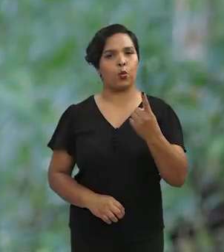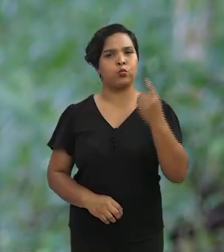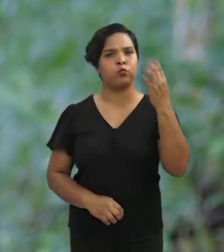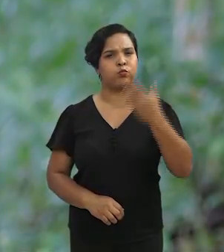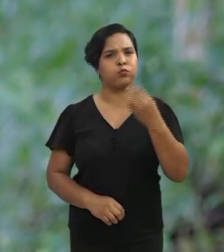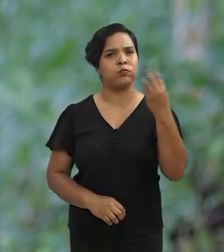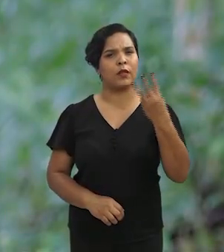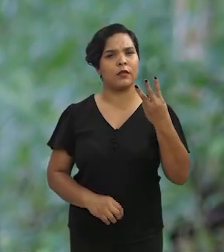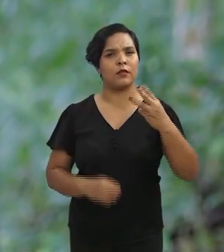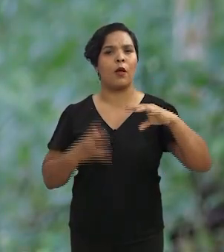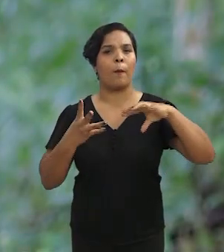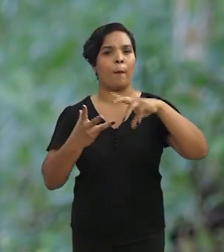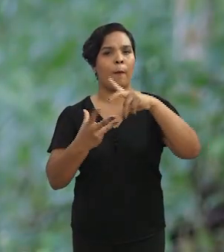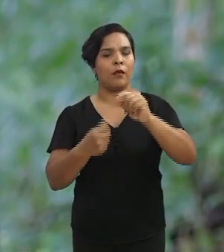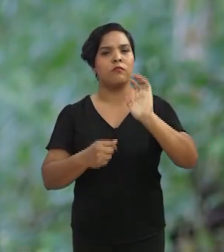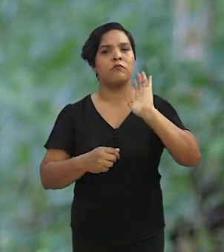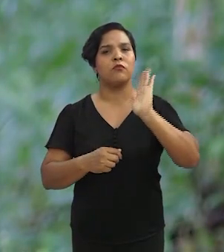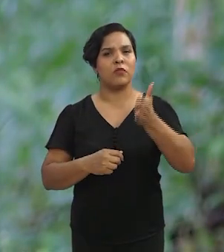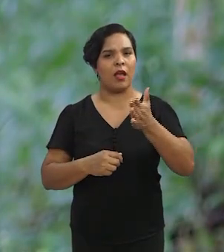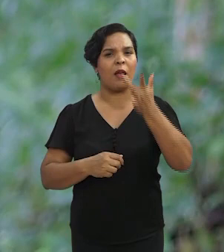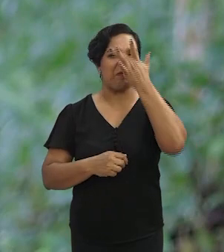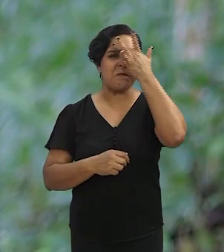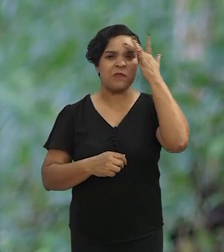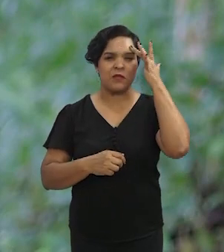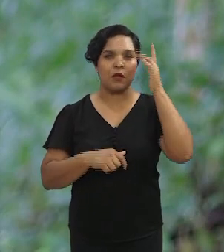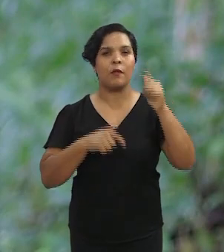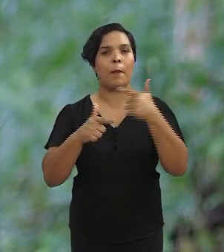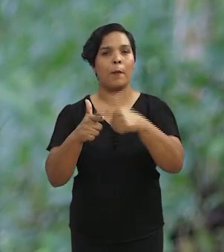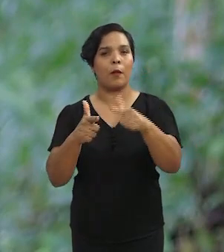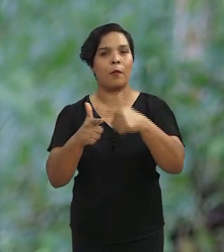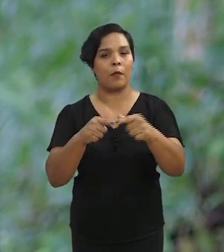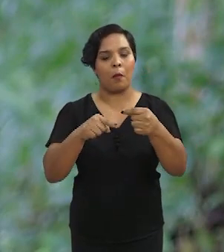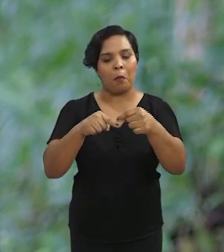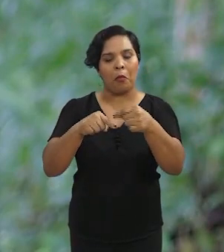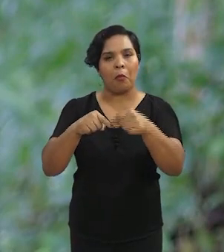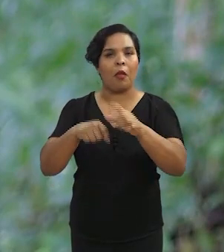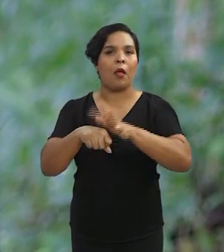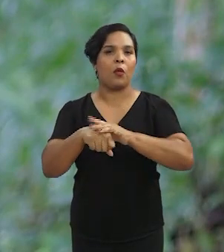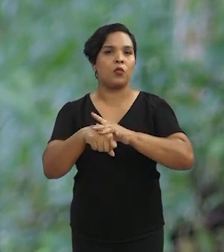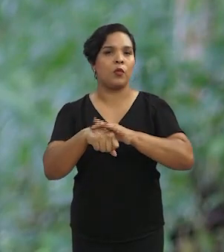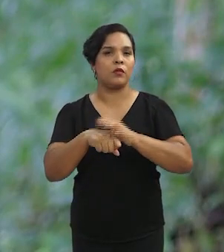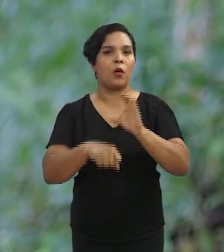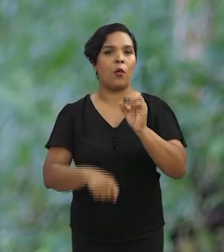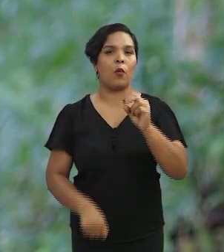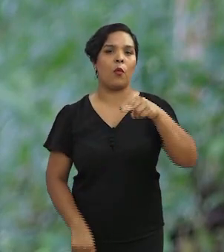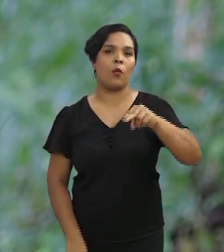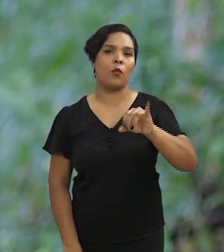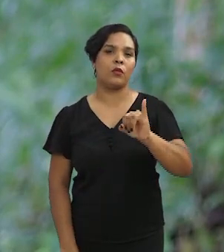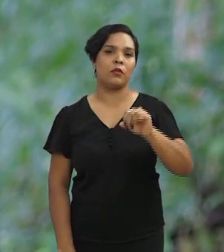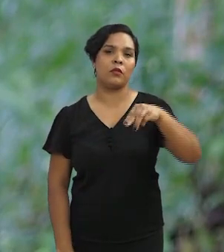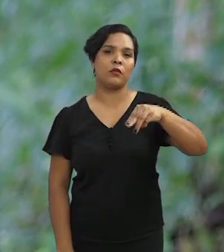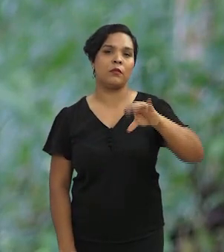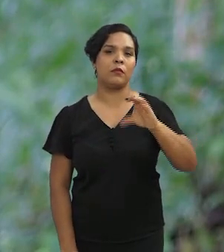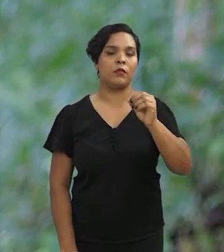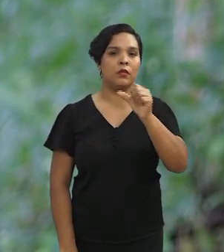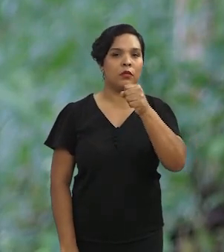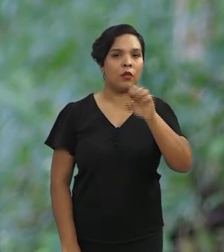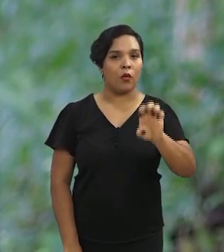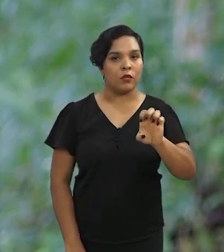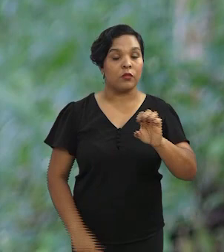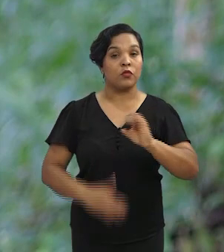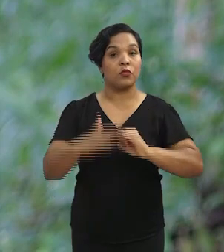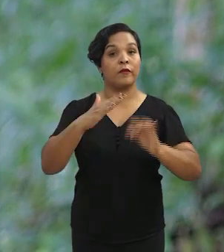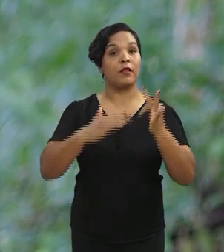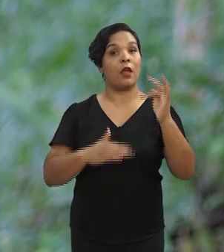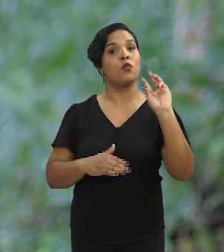Quase um terço da população mundial já foi acometida por aquela micose nas unhas, a onicomicose. Pesquisadores do Instituto Federal